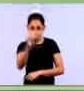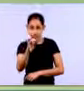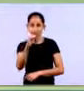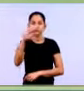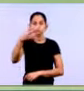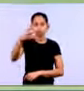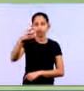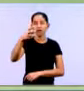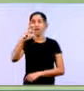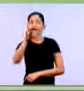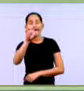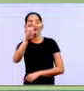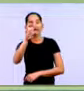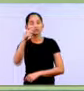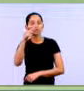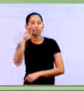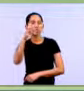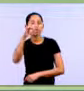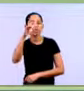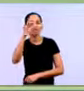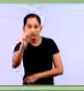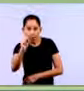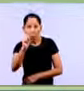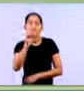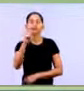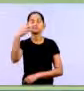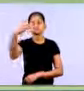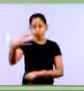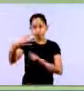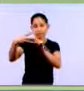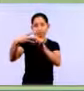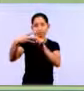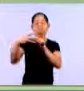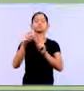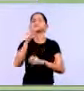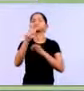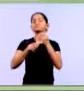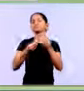crédito tributário. A primeira delas que vamos tratar é a suspensão.